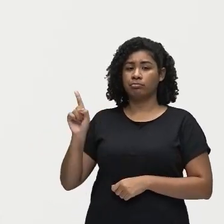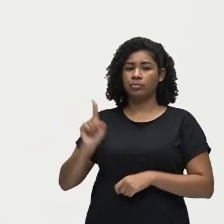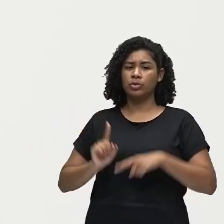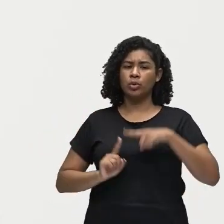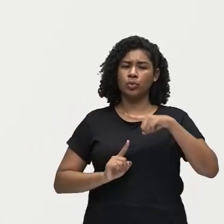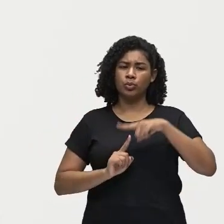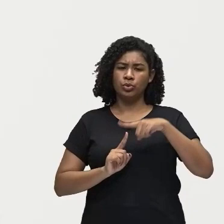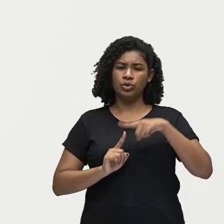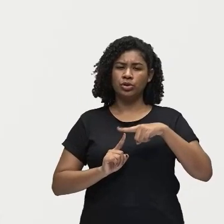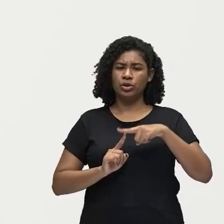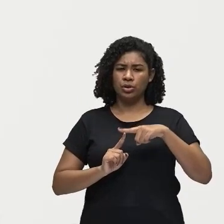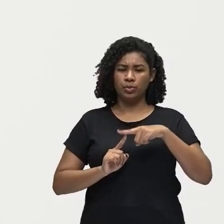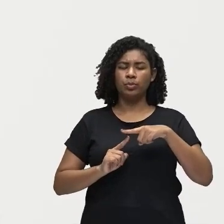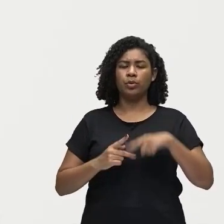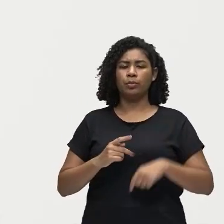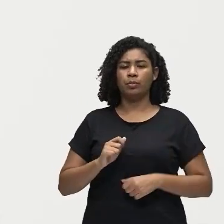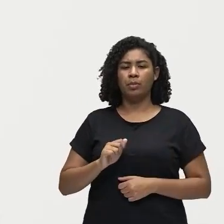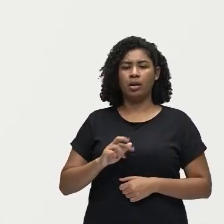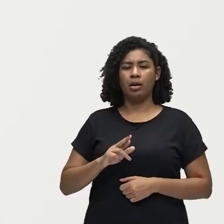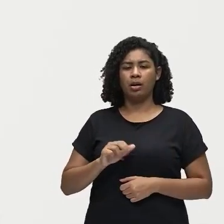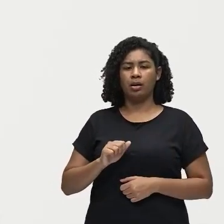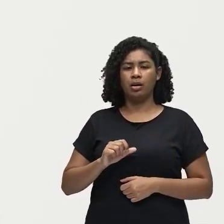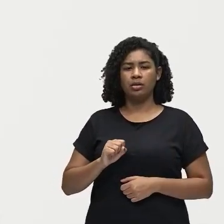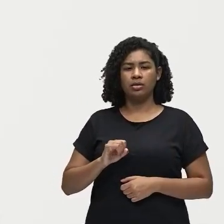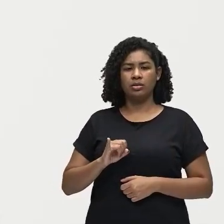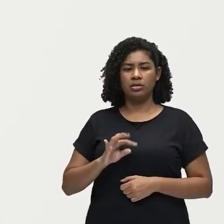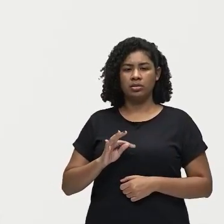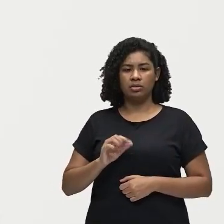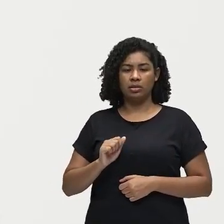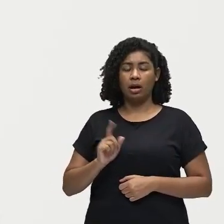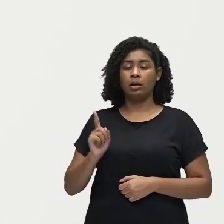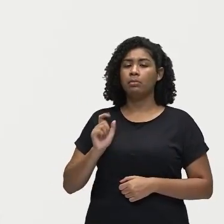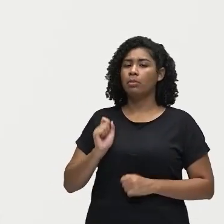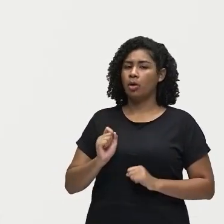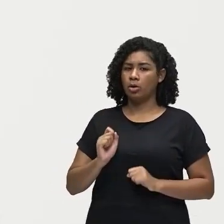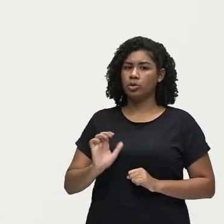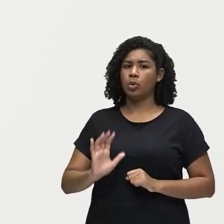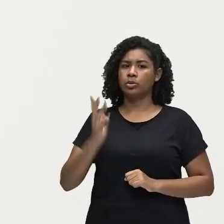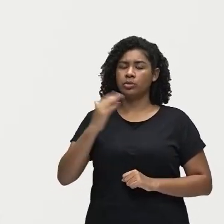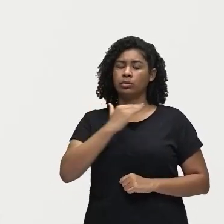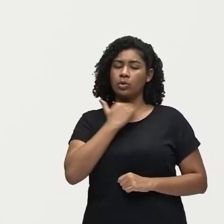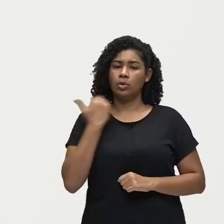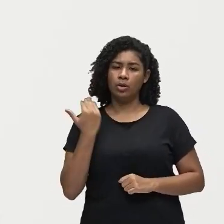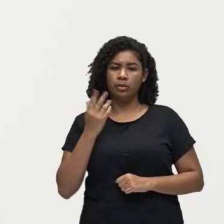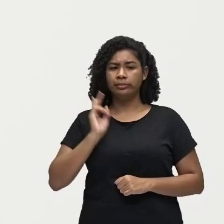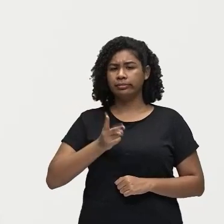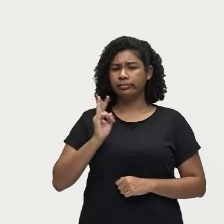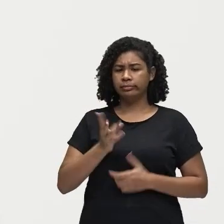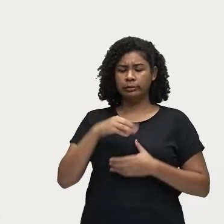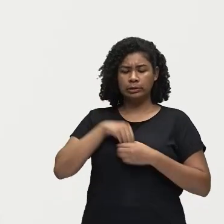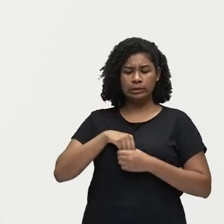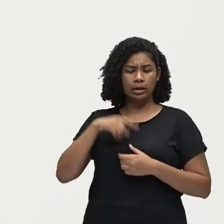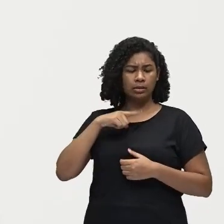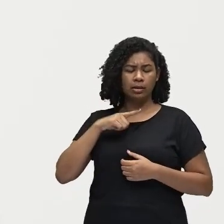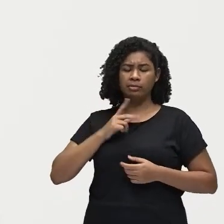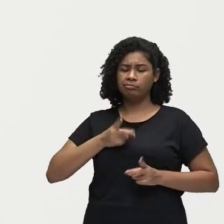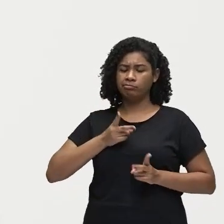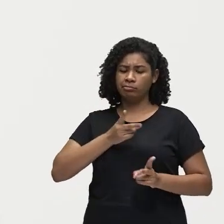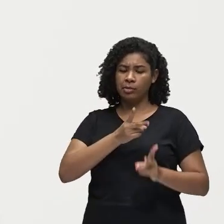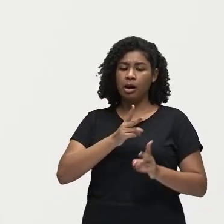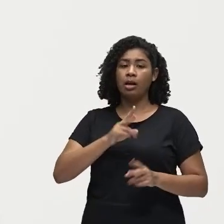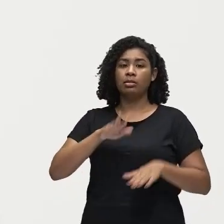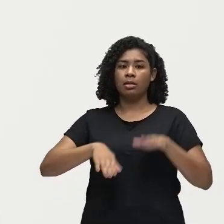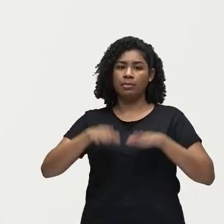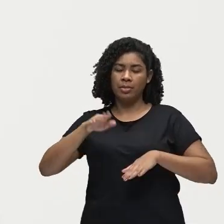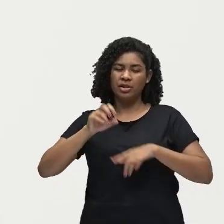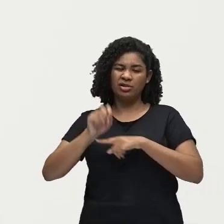parasitismo, pode levar à morte, né? A gente pode conviver com ele, sem levar à morte, mas dependendo do vírus,